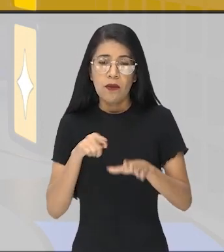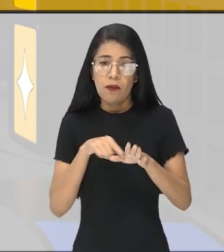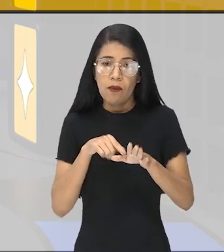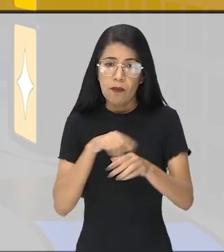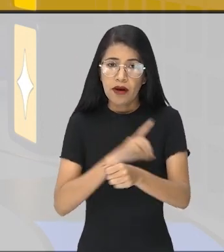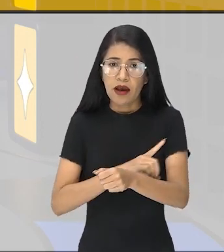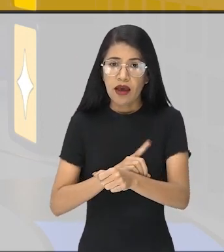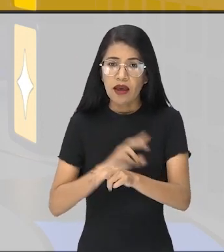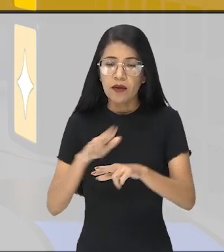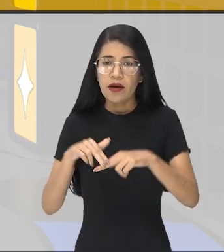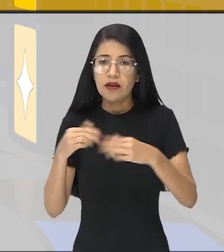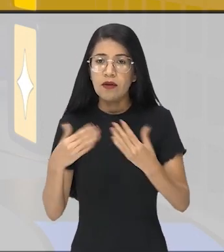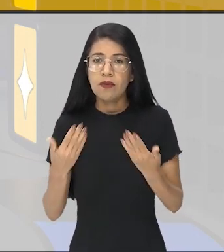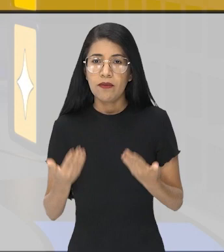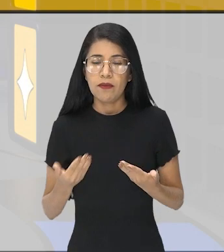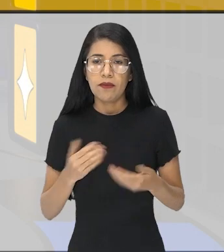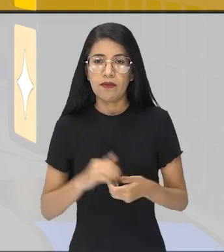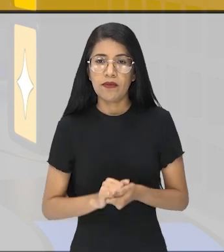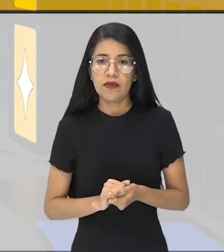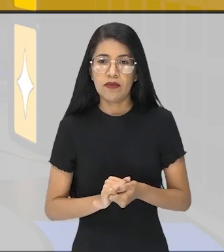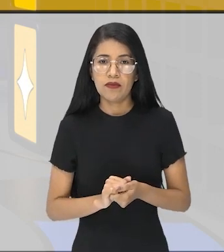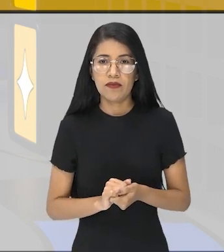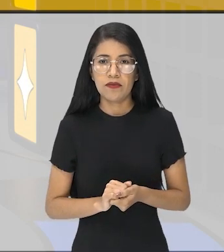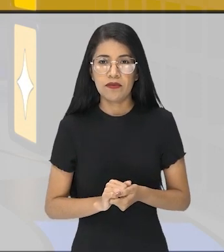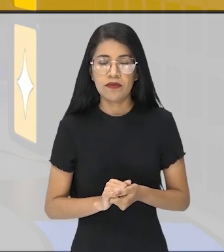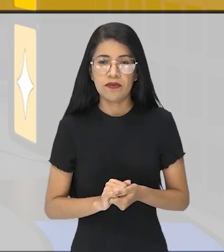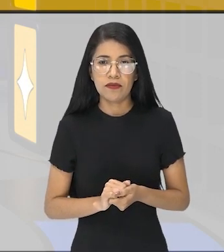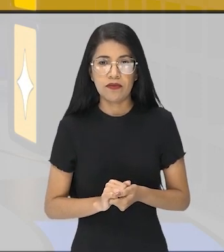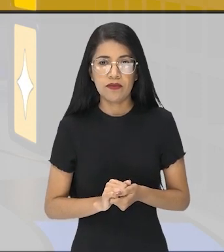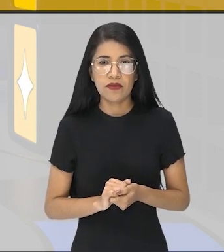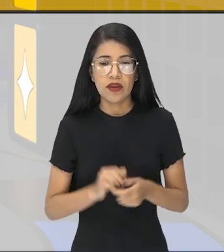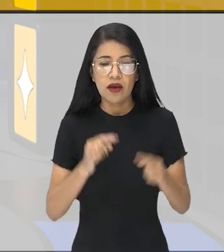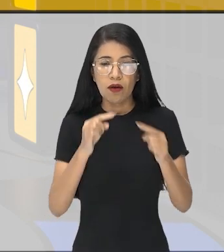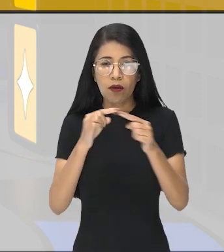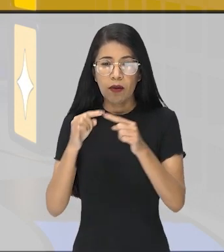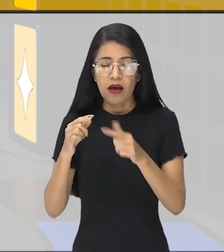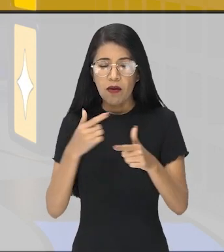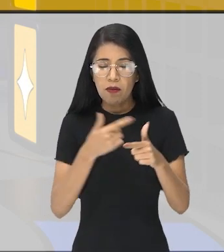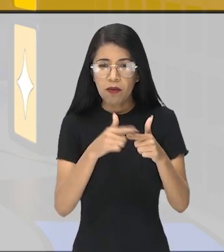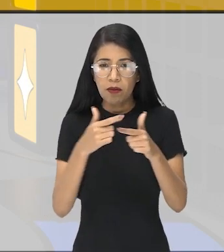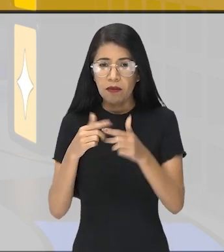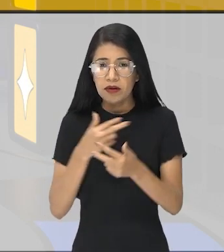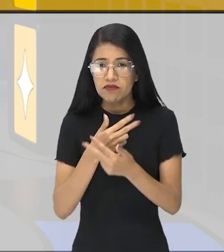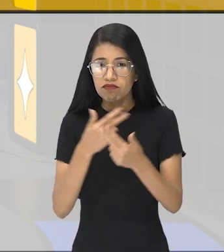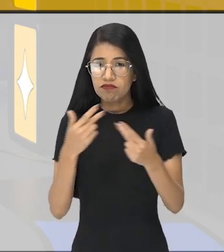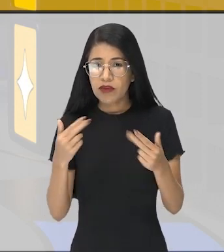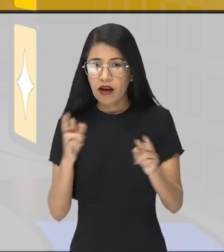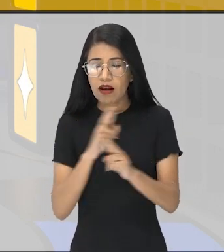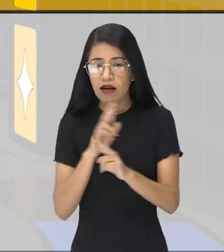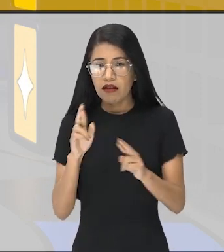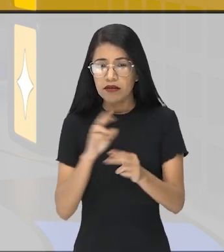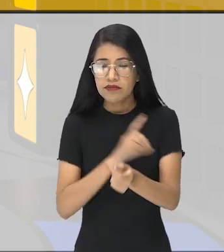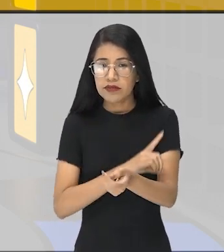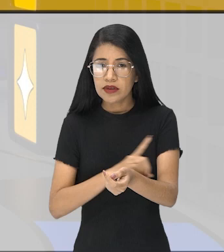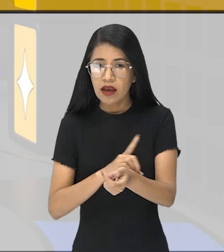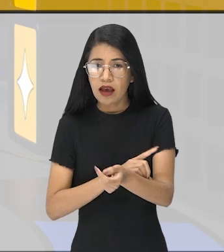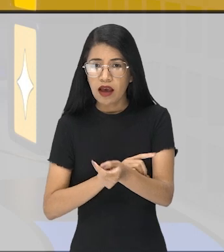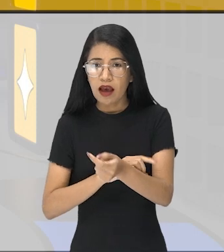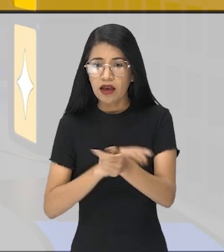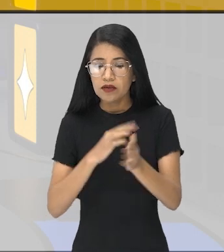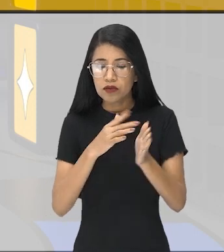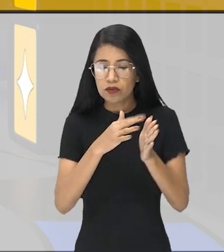é causado por uma combinação de complicações associadas ao diabetes de